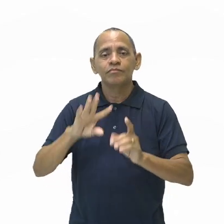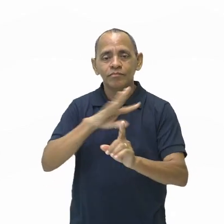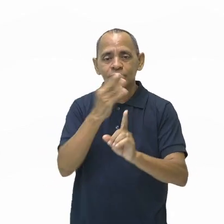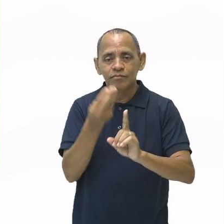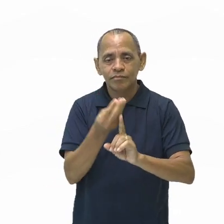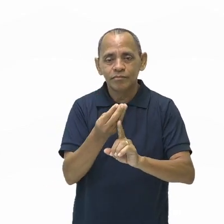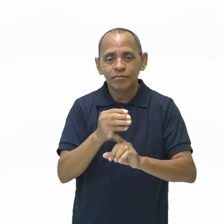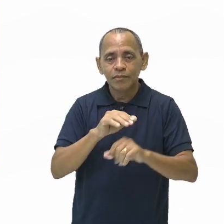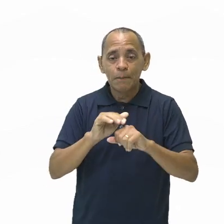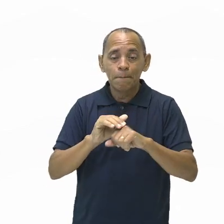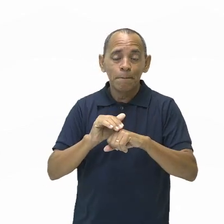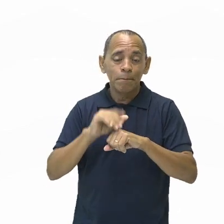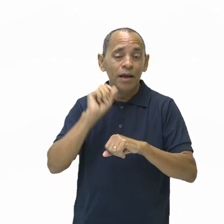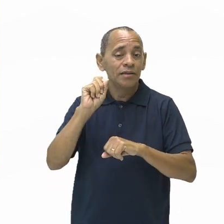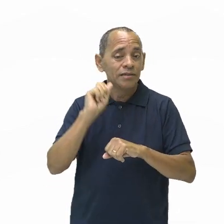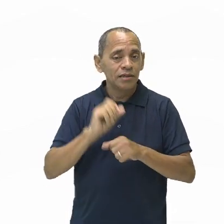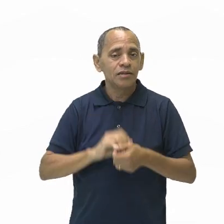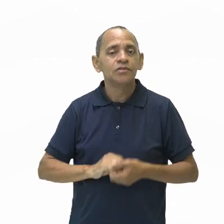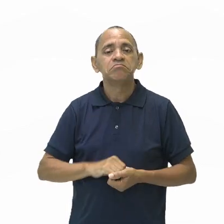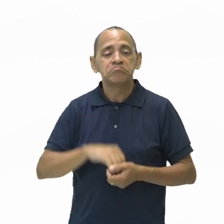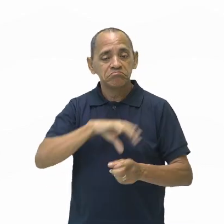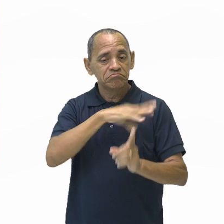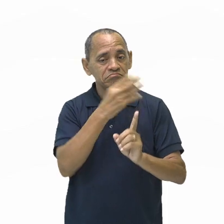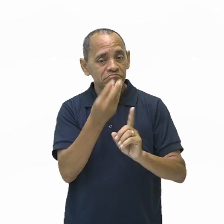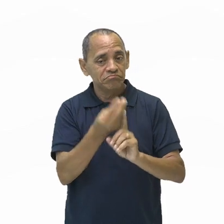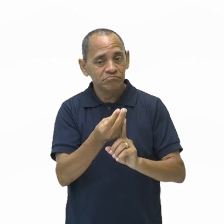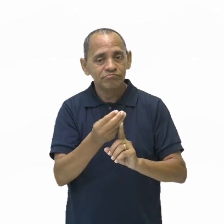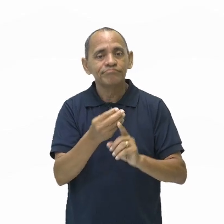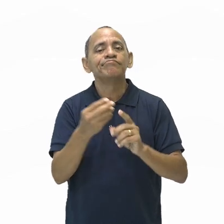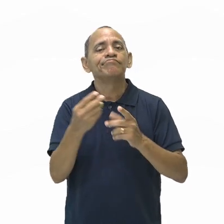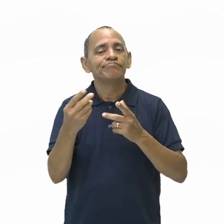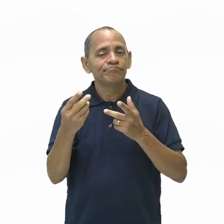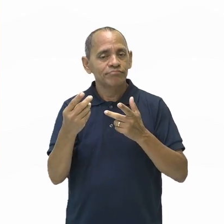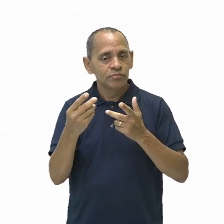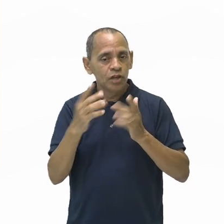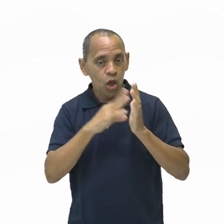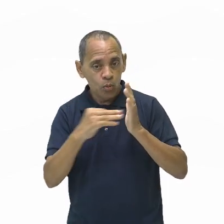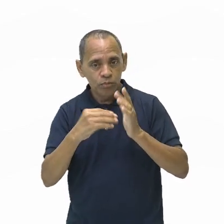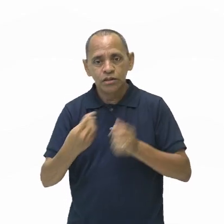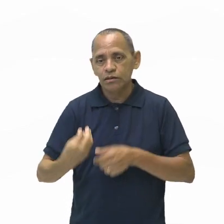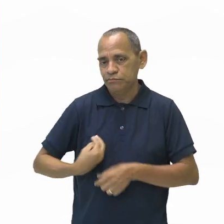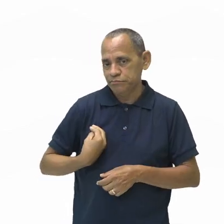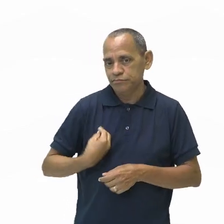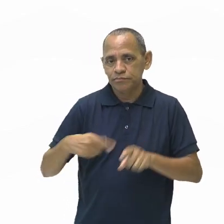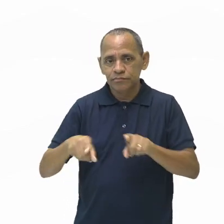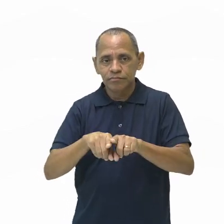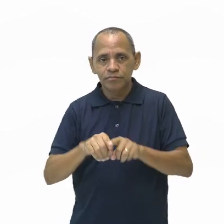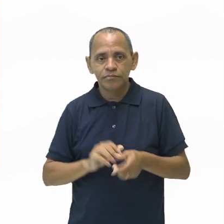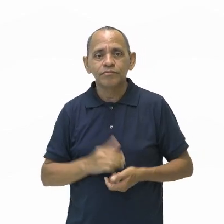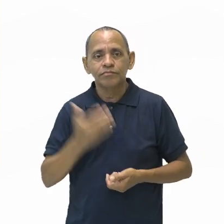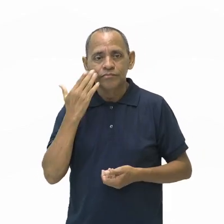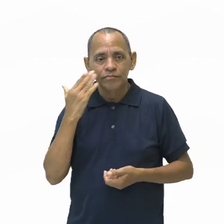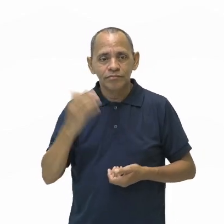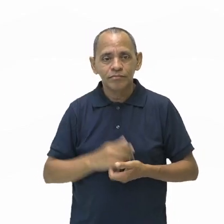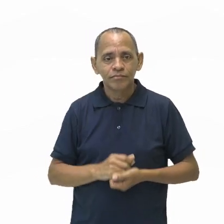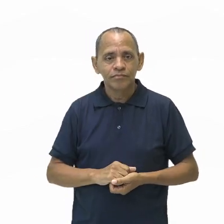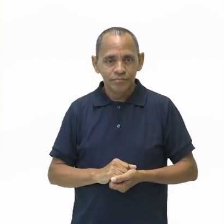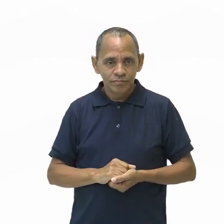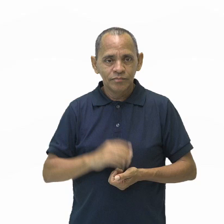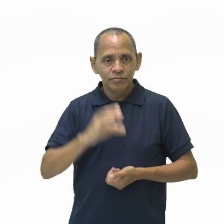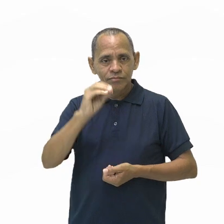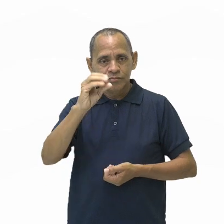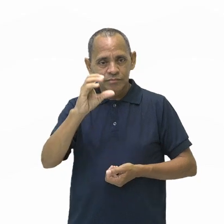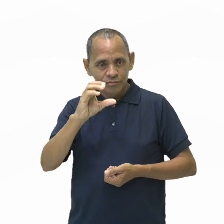a arte imita a vida. Olha só, a vida imita a arte mais do que a